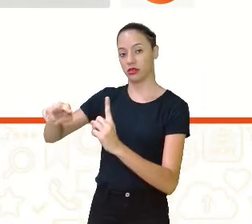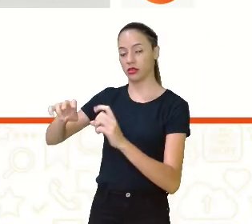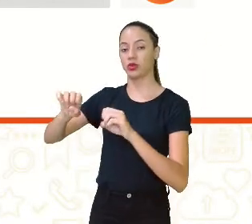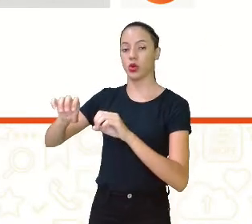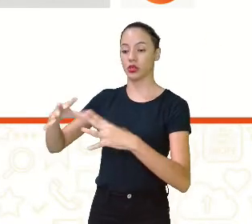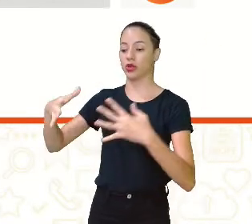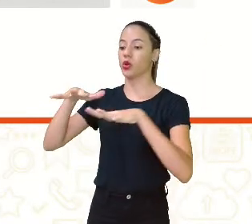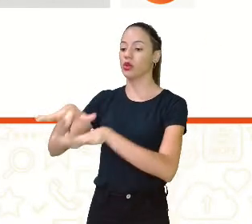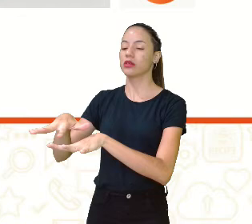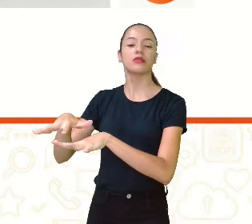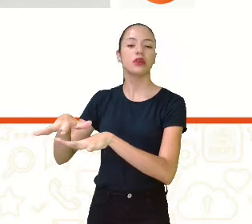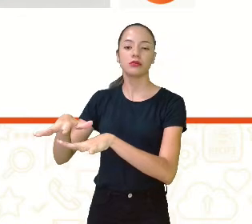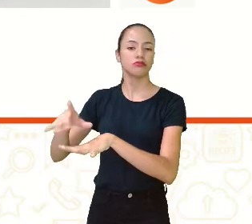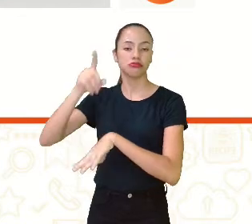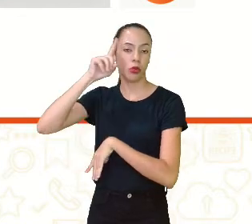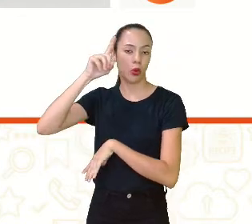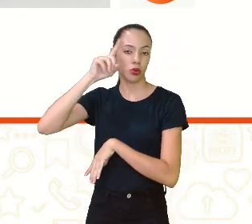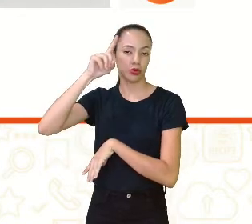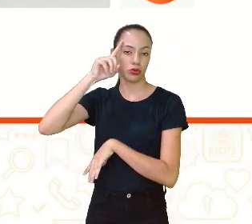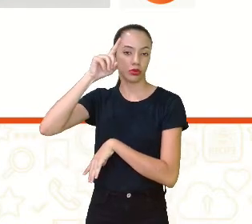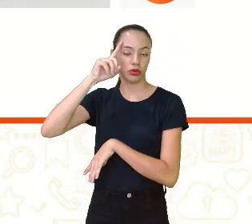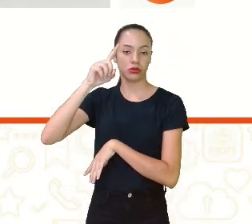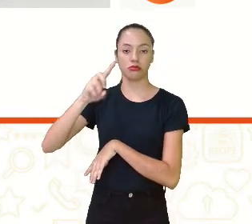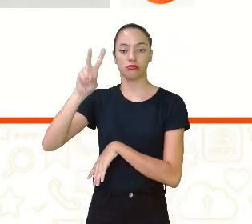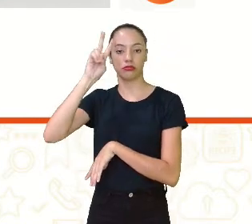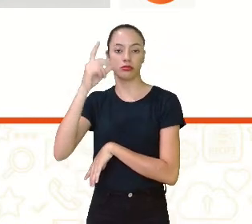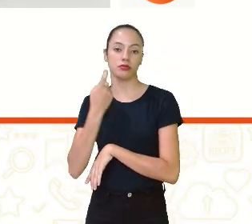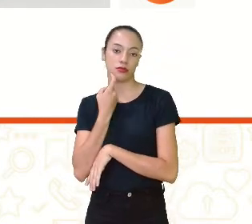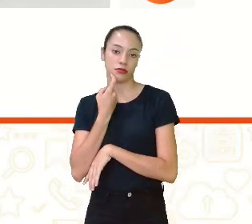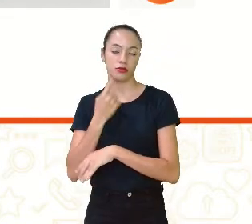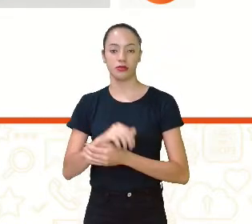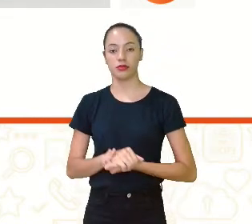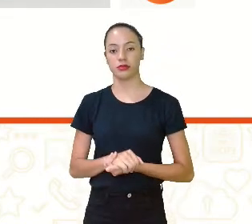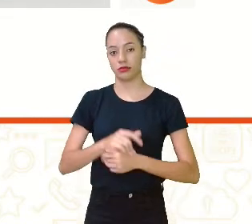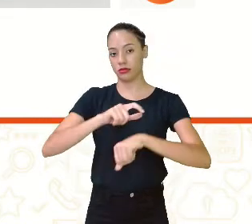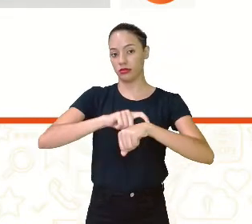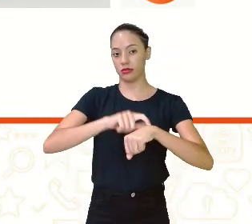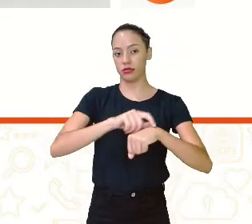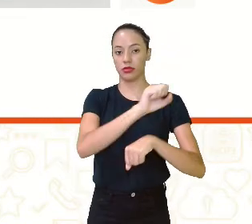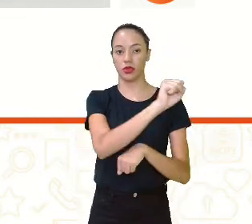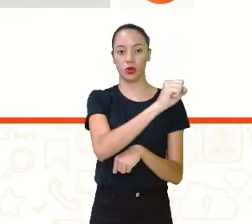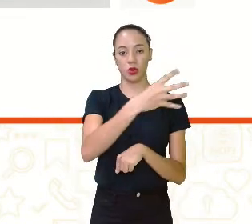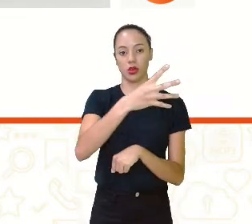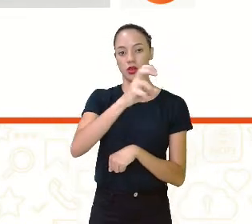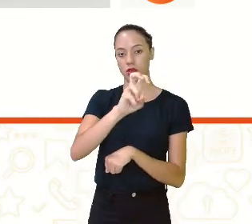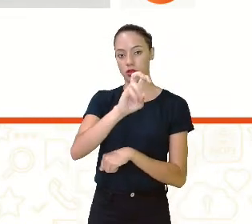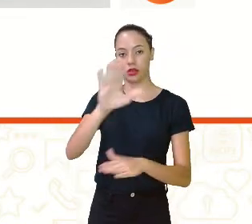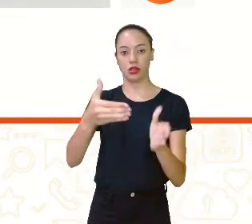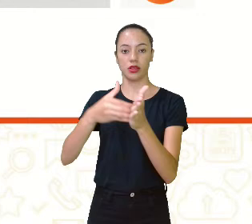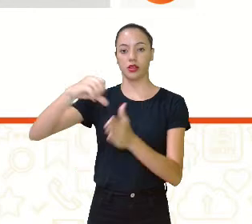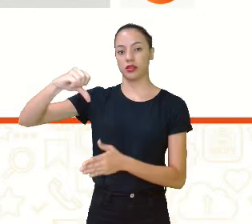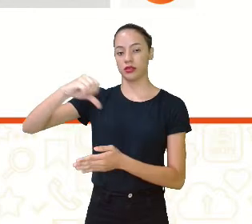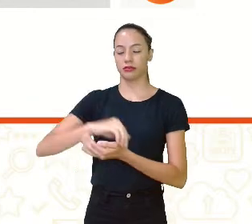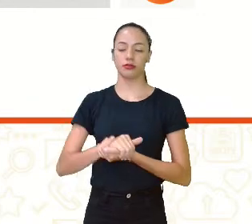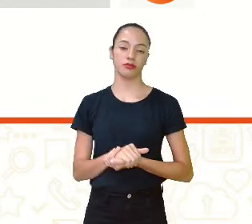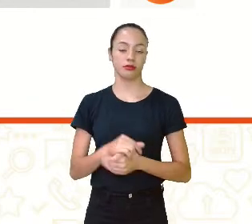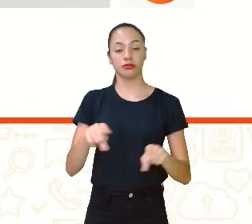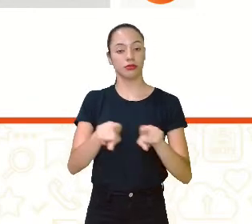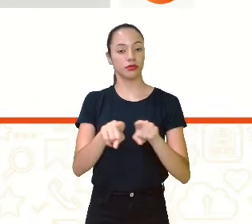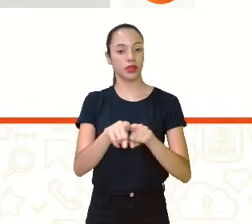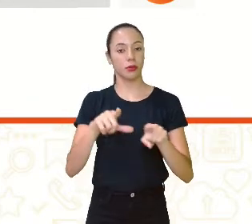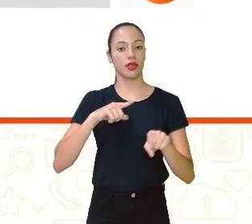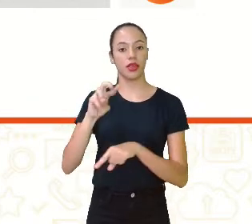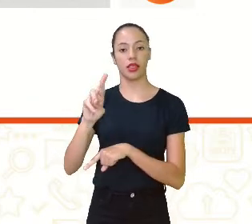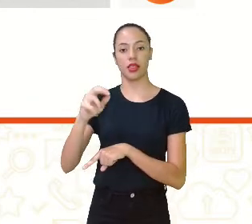educação inclusiva diariamente, de segunda a sexta-feira, no horário das 8h45 às 9h, e também temos